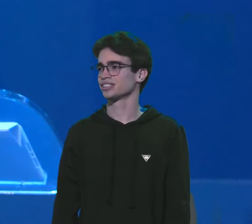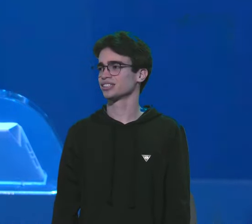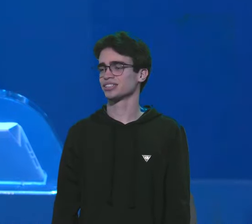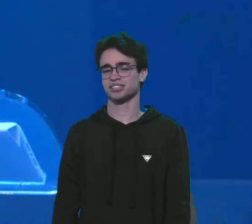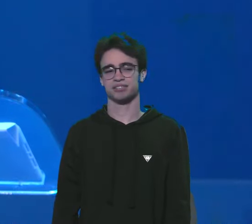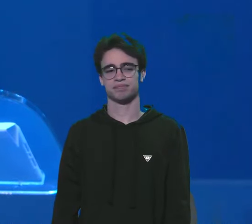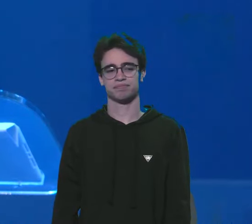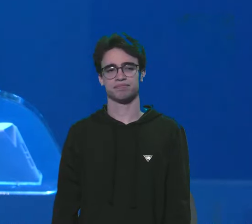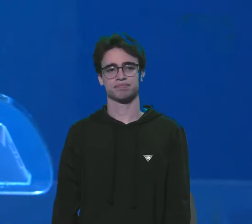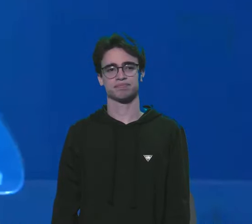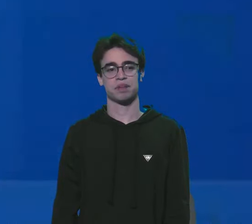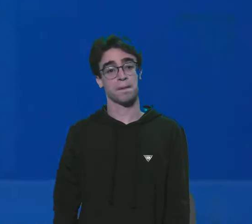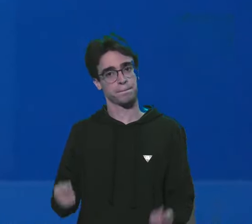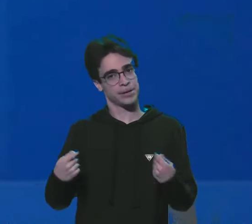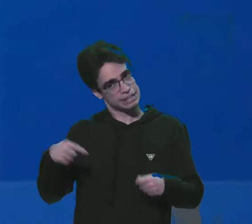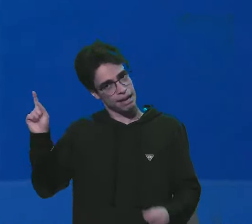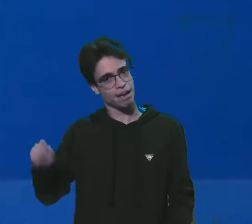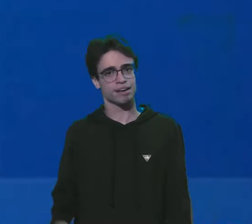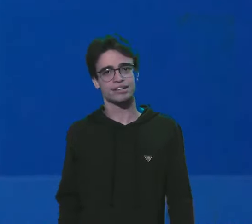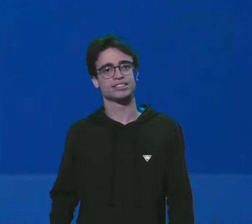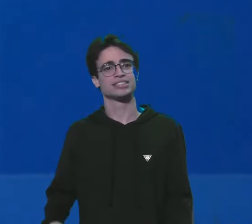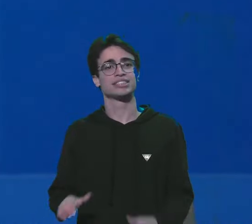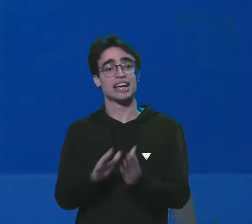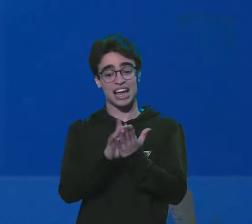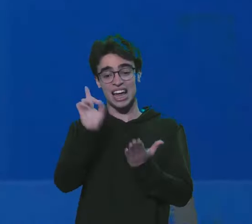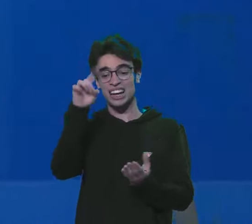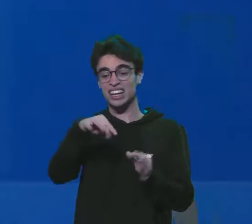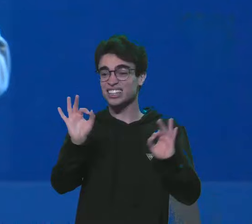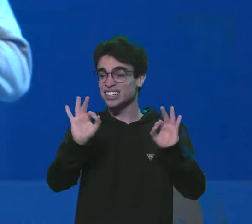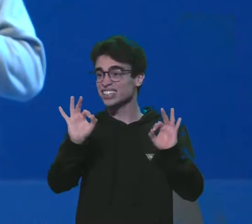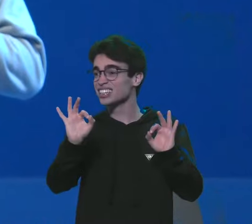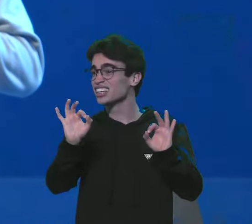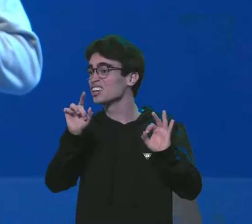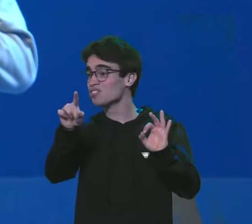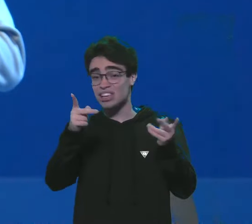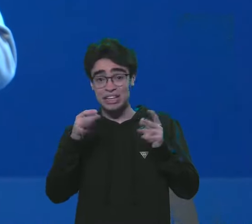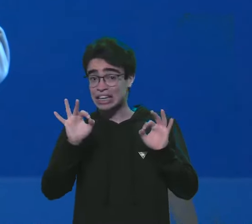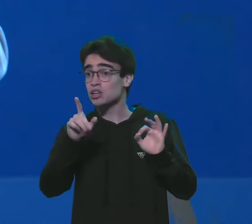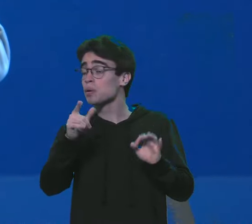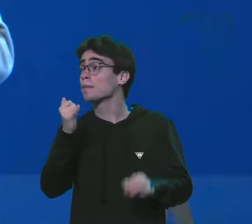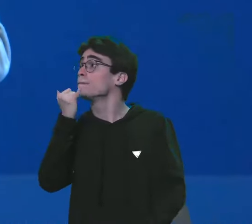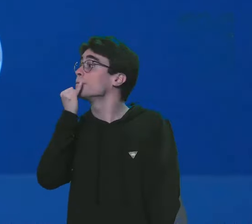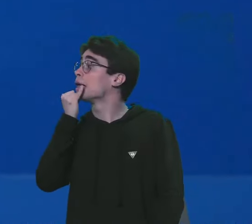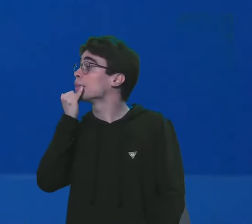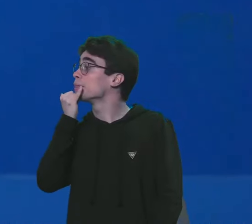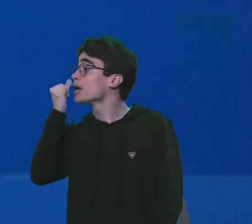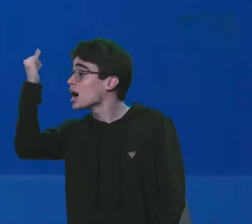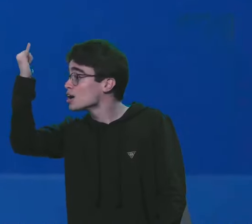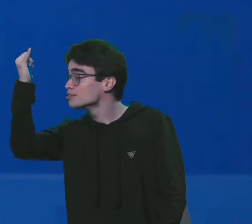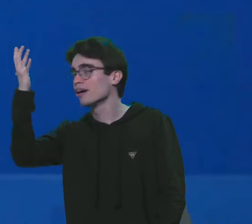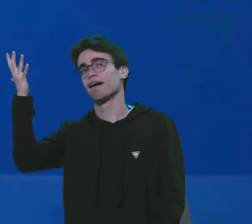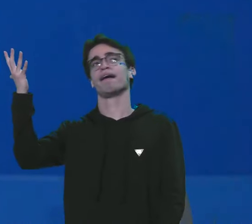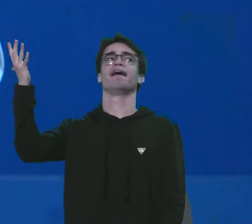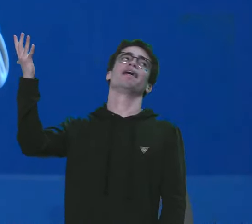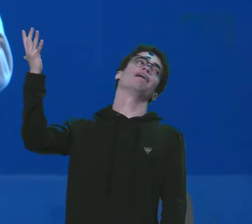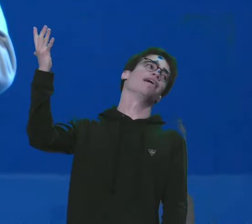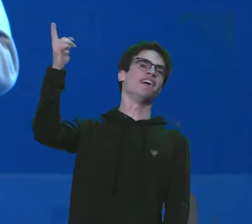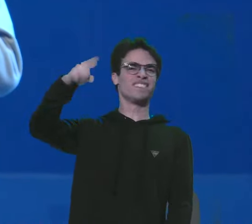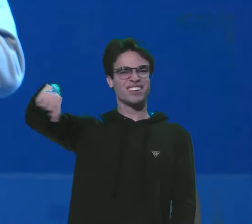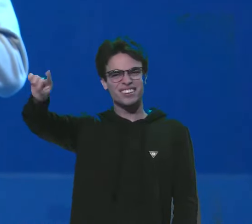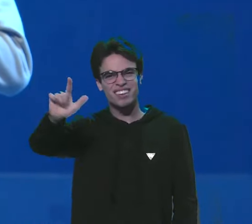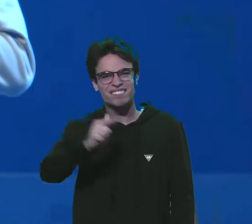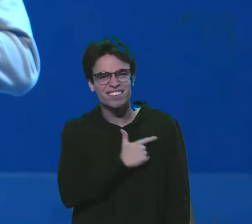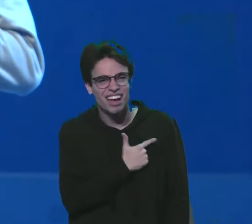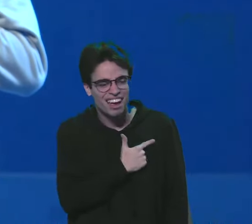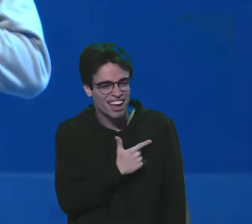Tá precisando ir para lá, hein? Quem não trouxe Bíblia e não é visitante, fala perdão, Senhor. Oh, que coral feio, hein?